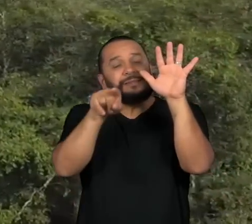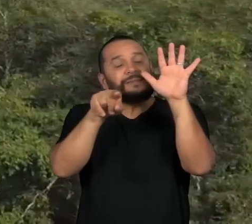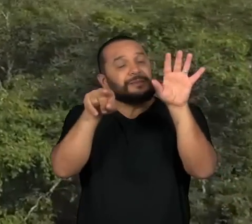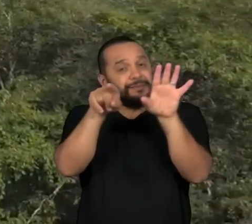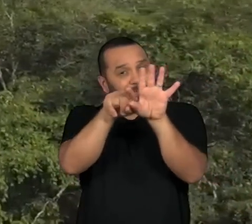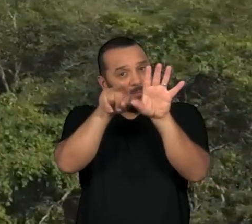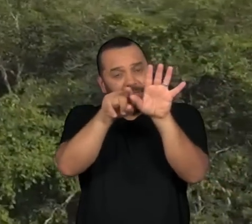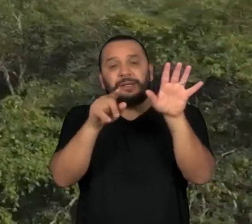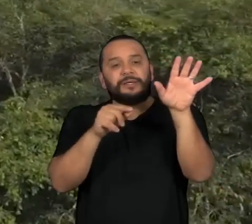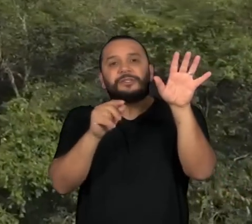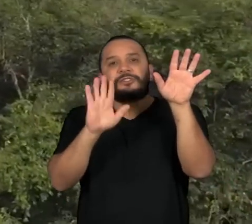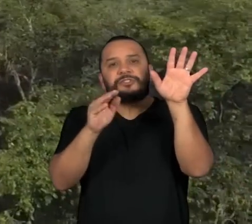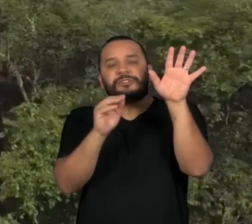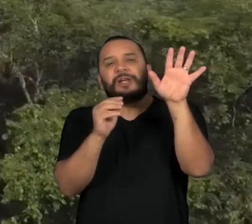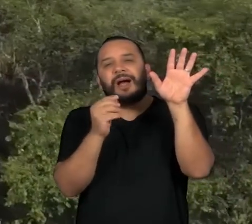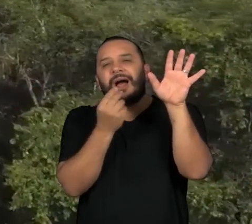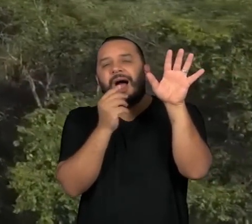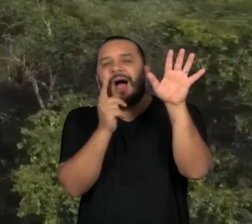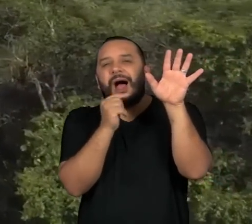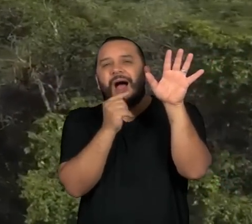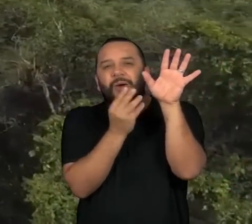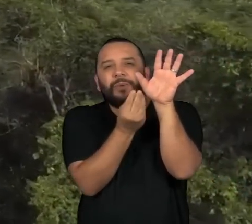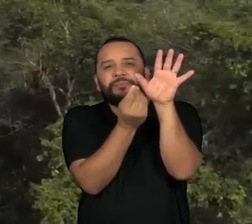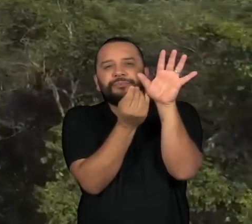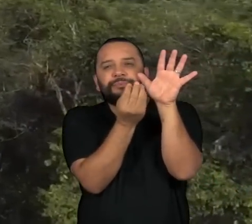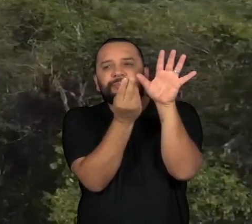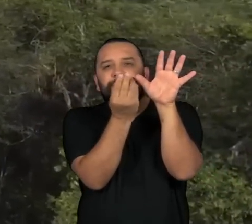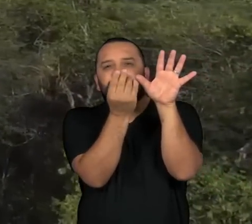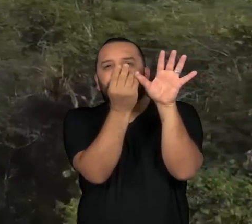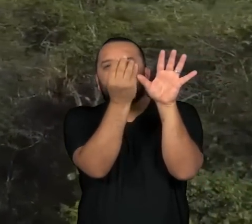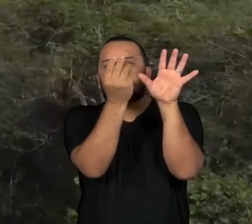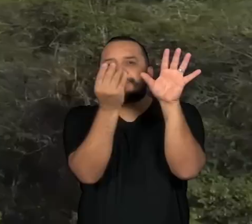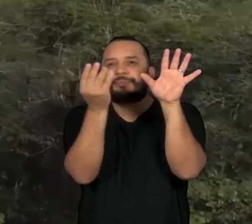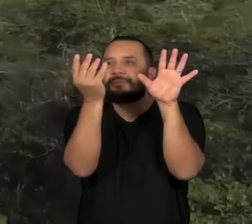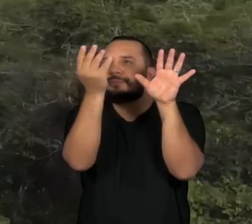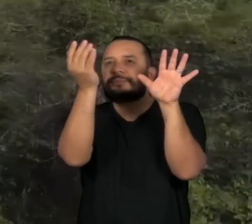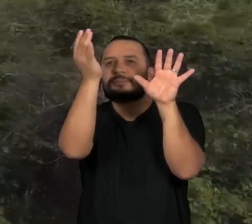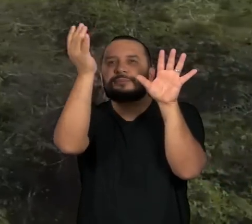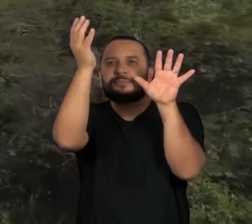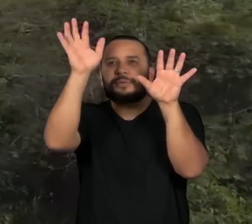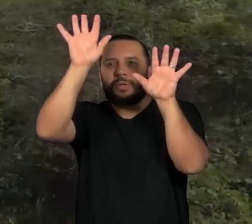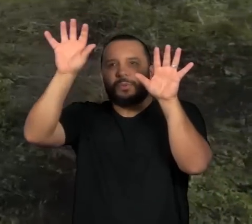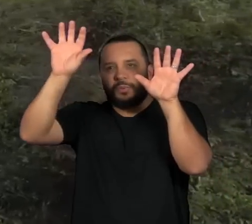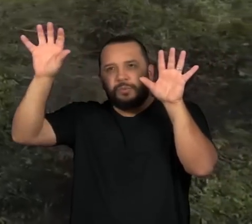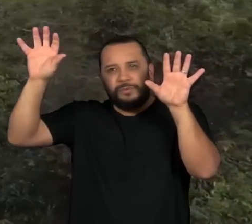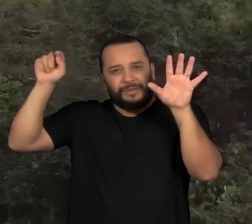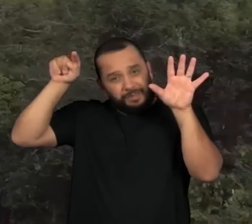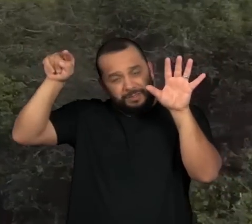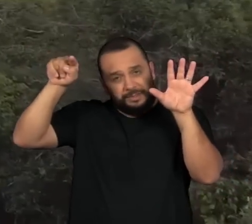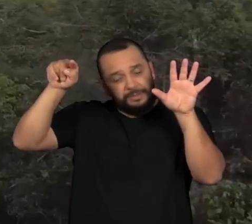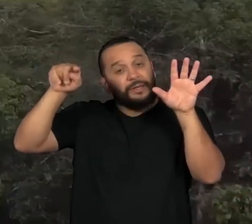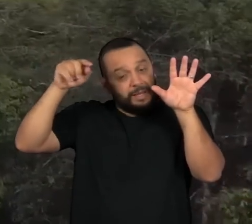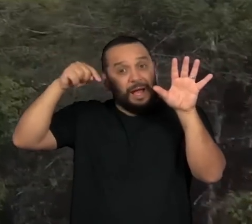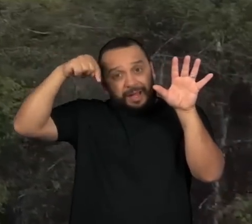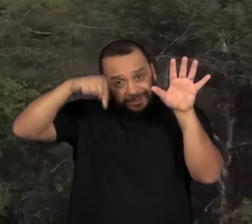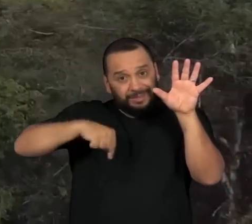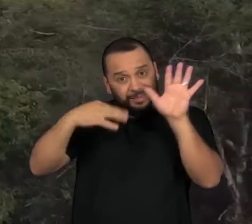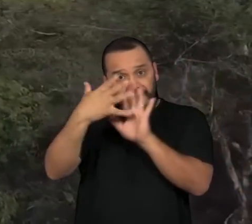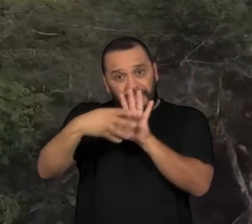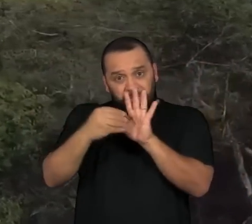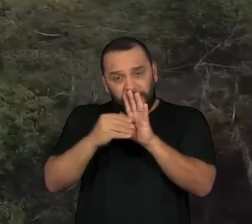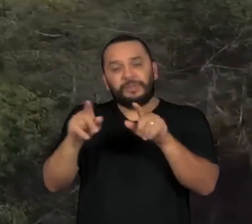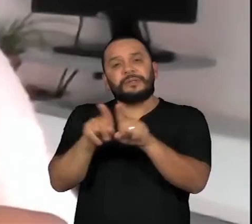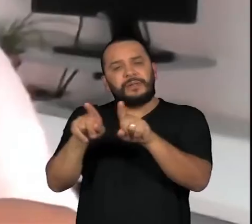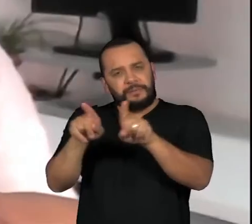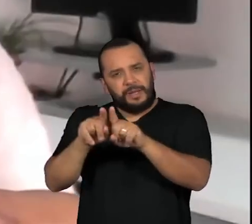criar nuvens e poder levar precipitação tanto para a região amazônica quanto para outras regiões da América